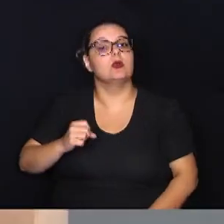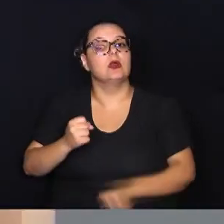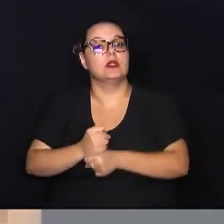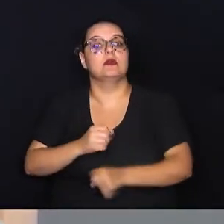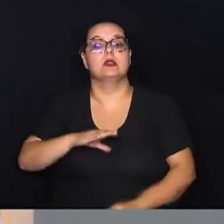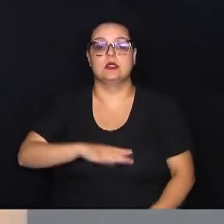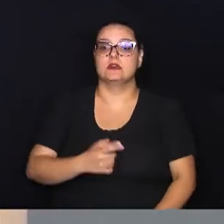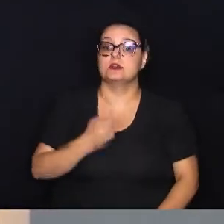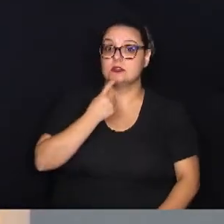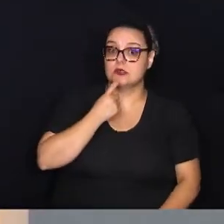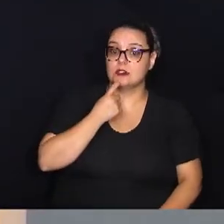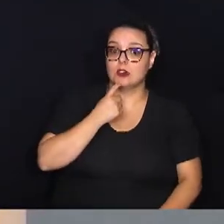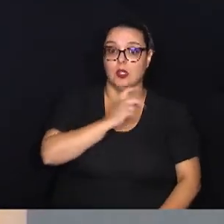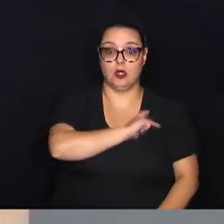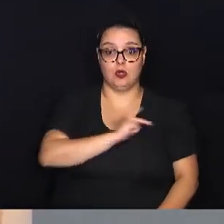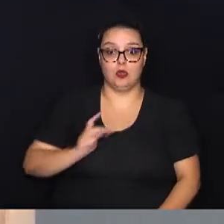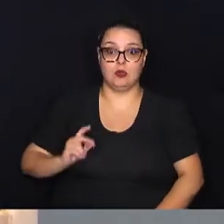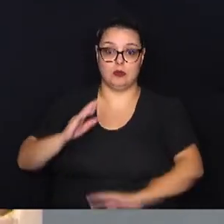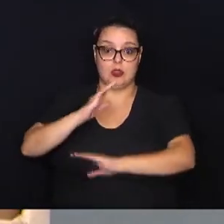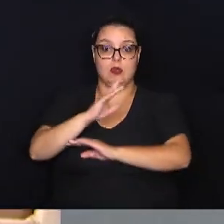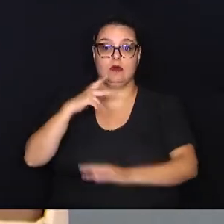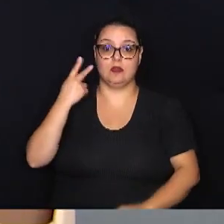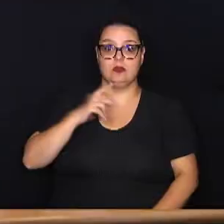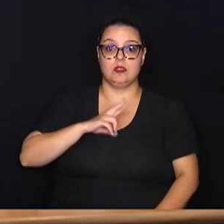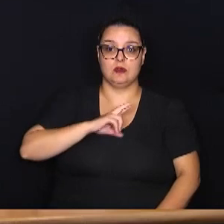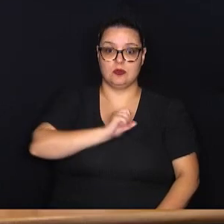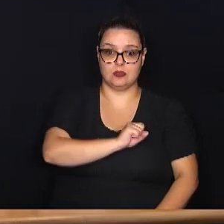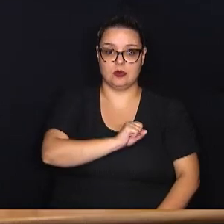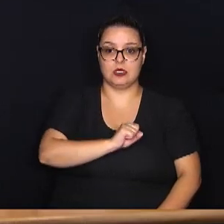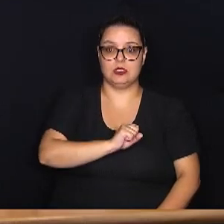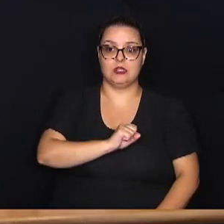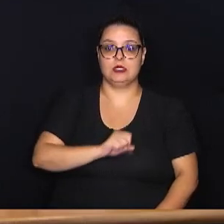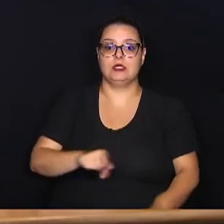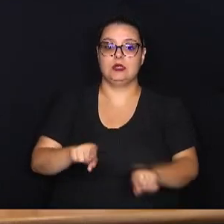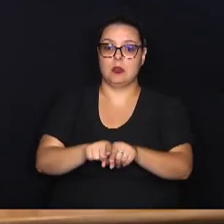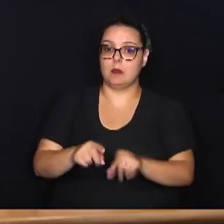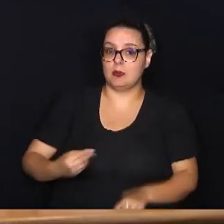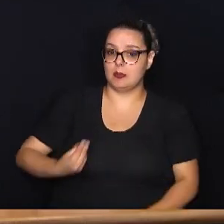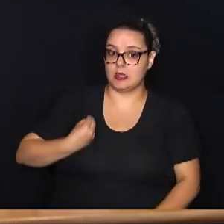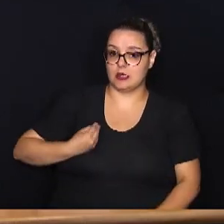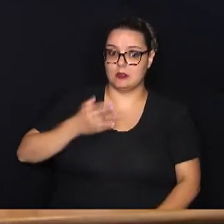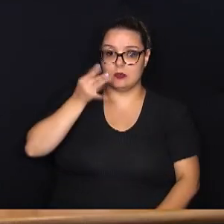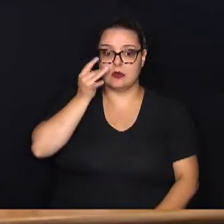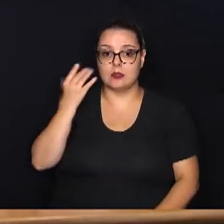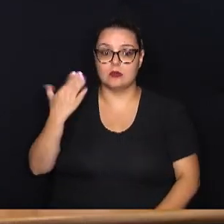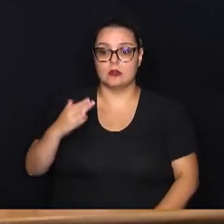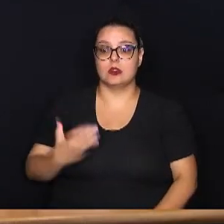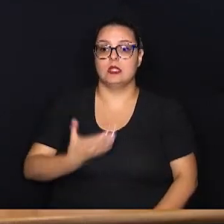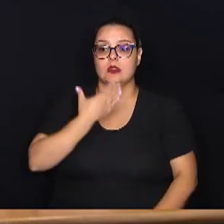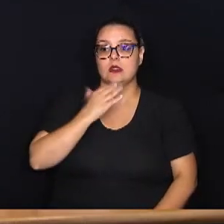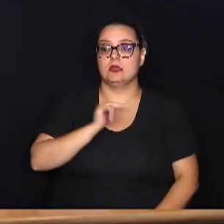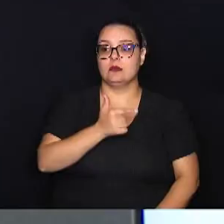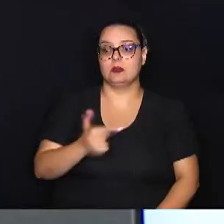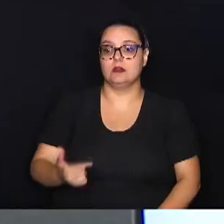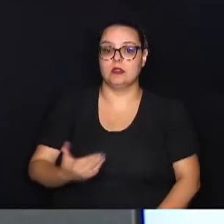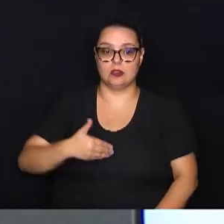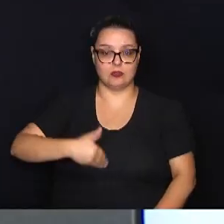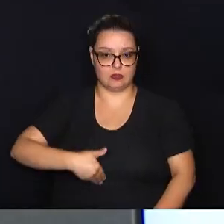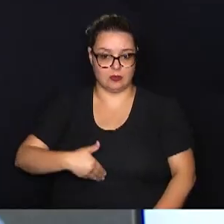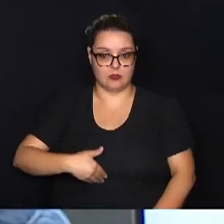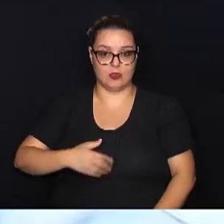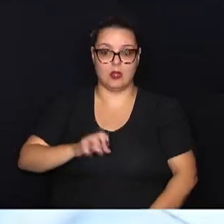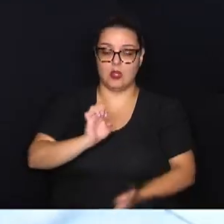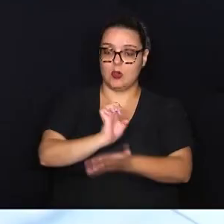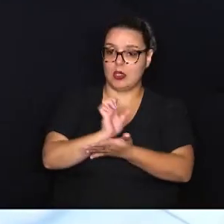Campinas. Além do presidente da Câmara, vereador Luiz Rossini, estiveram presentes no lançamento do Natal Sem Fome os vereadores